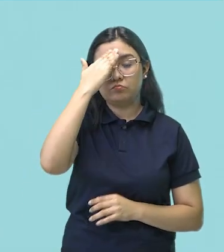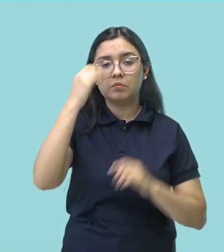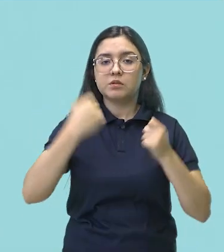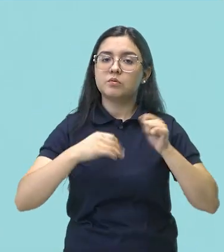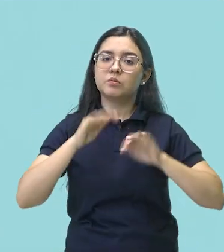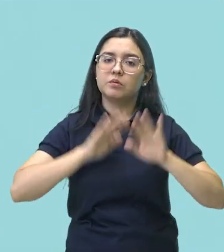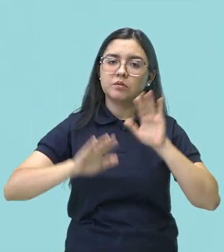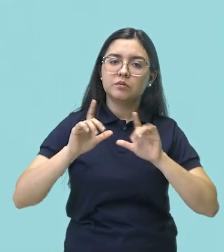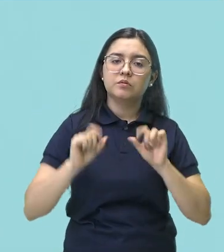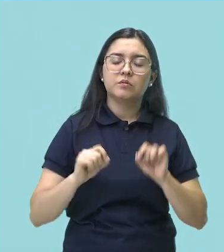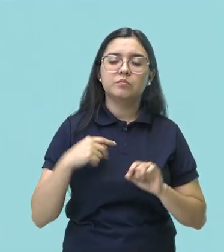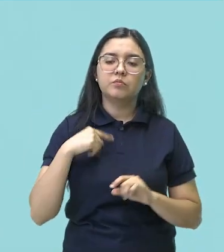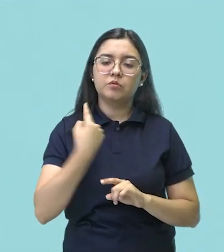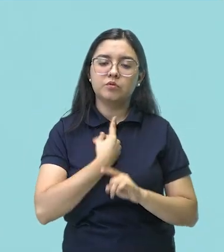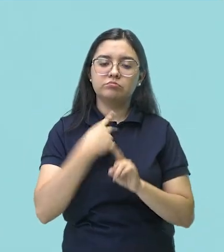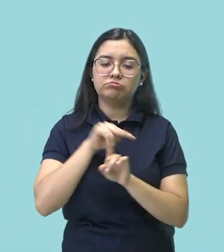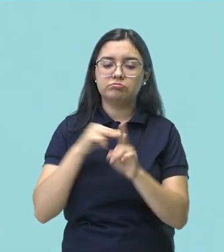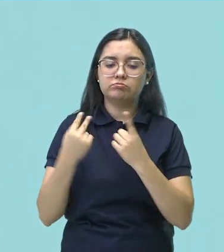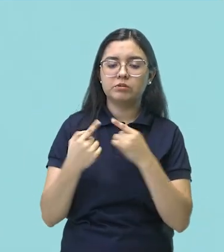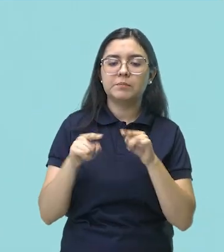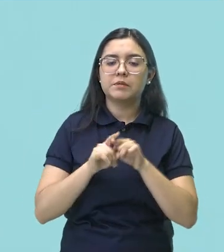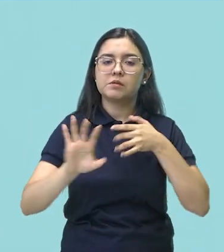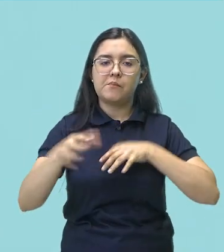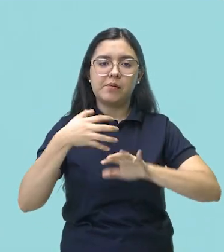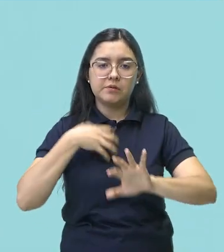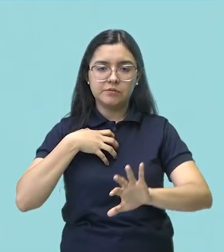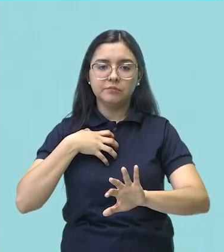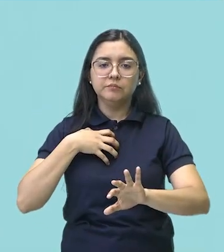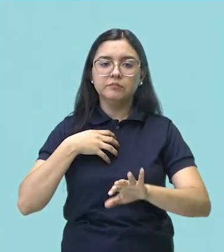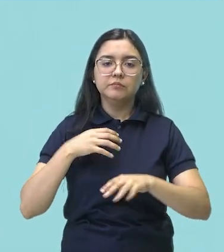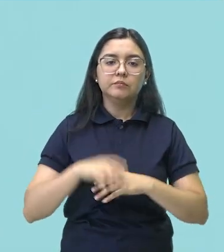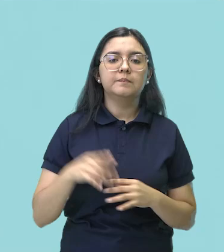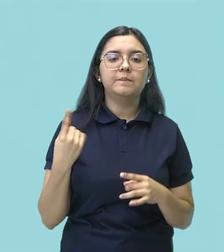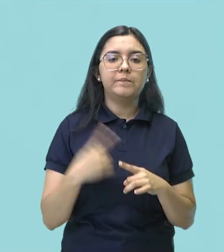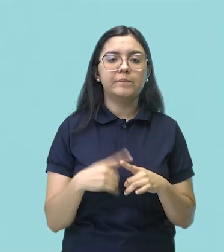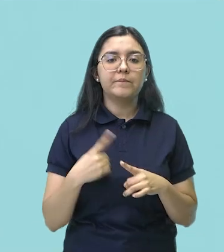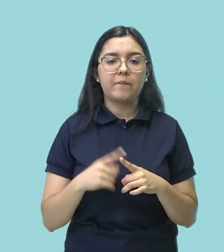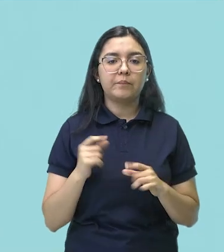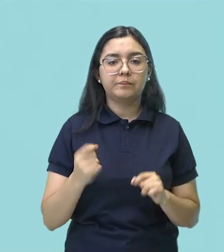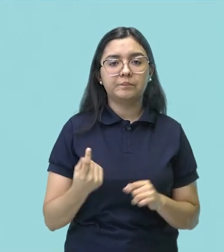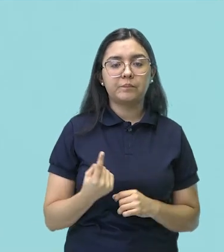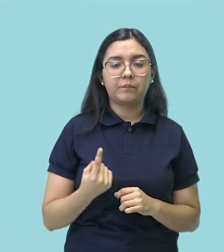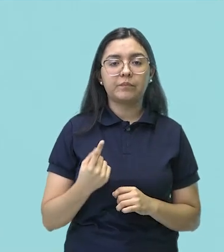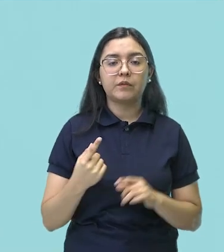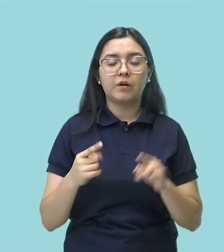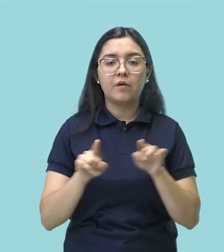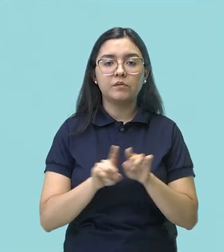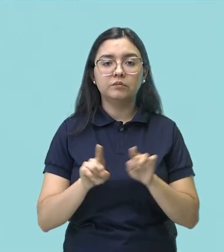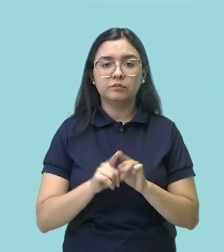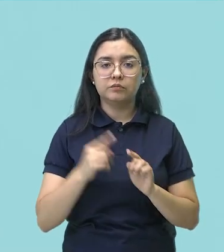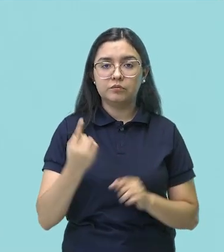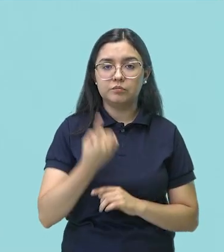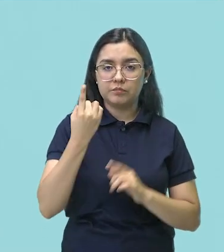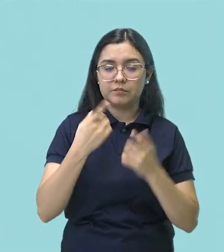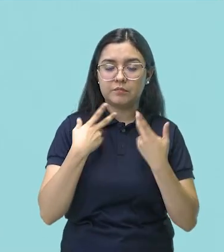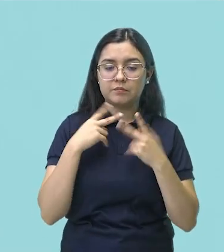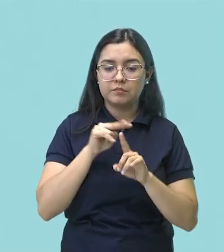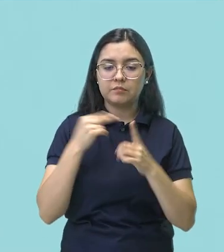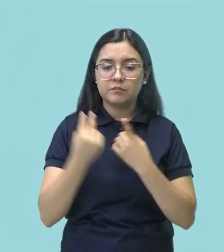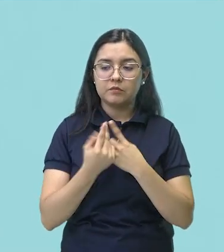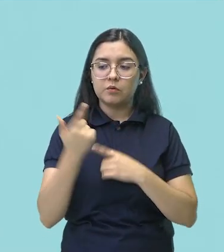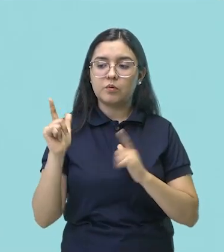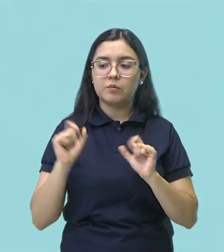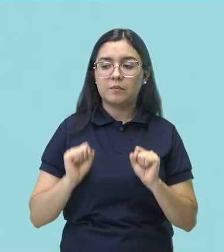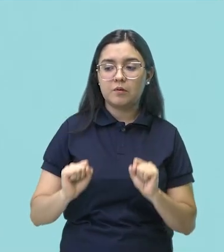cuidado na forma de enxergar e ter mais empatia com o outro, porque quando falamos do fenômeno, é um olhar, o outro